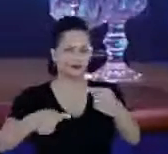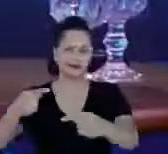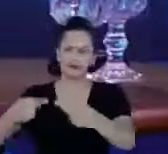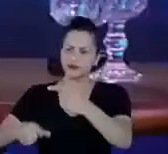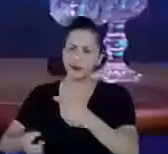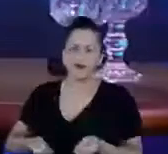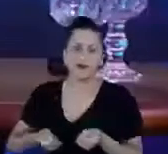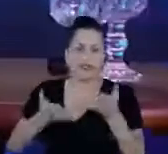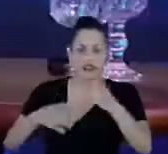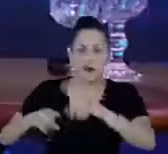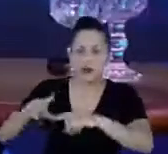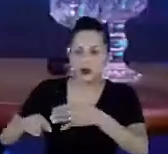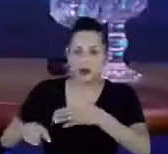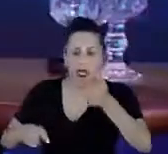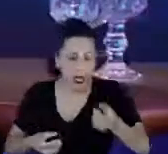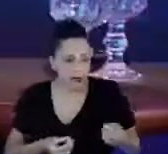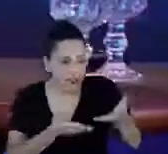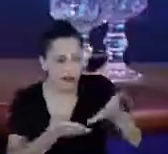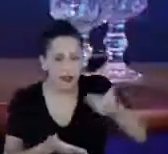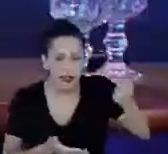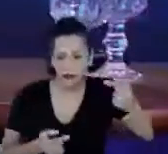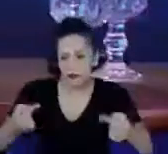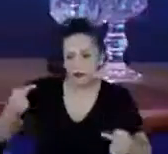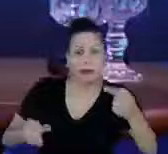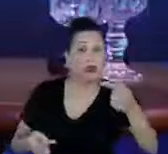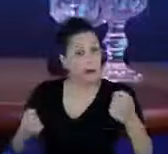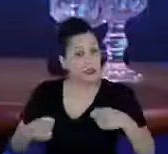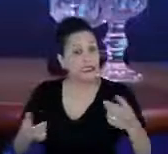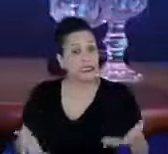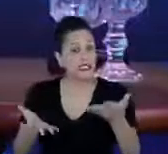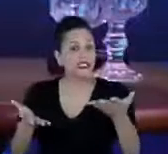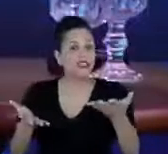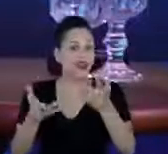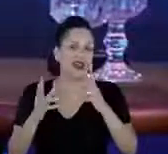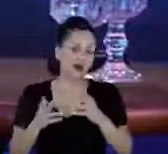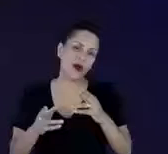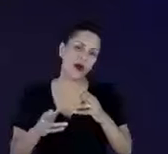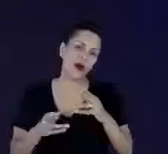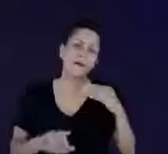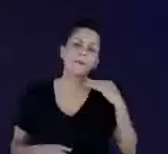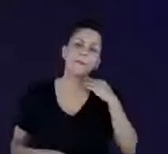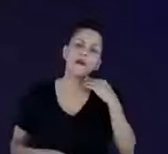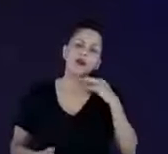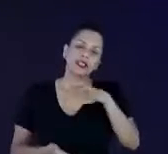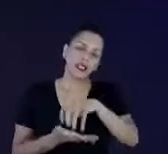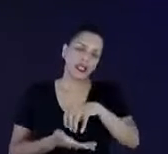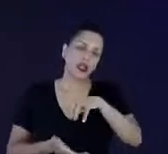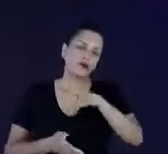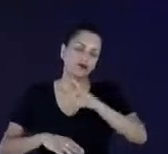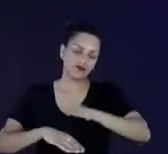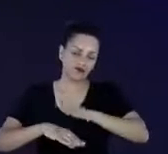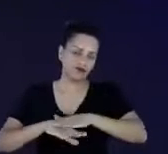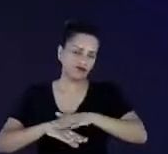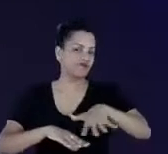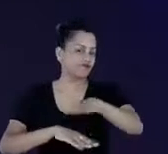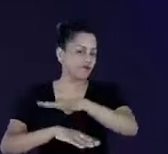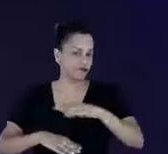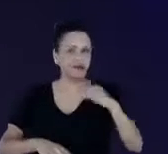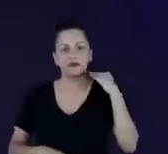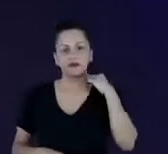oferecer um produto melhor do cliente deverá incentivar que é o que o banco central fez um setor bancário o prefeito Denis